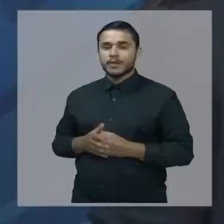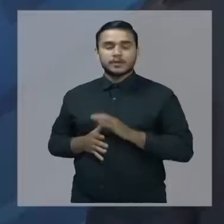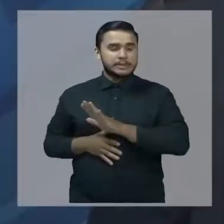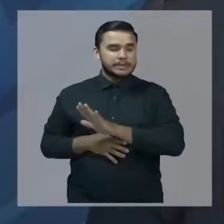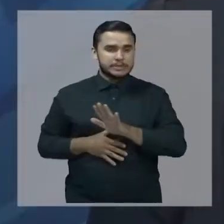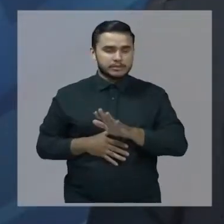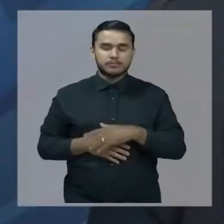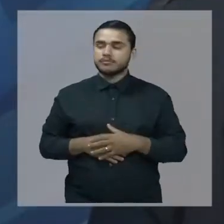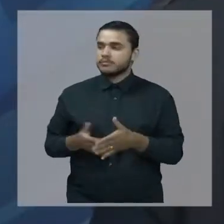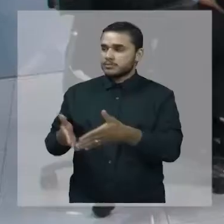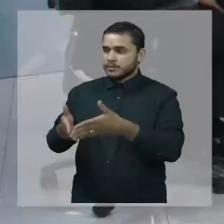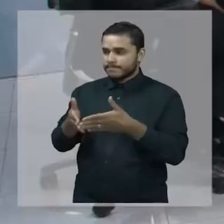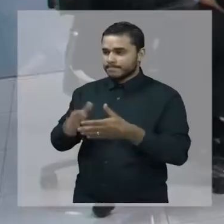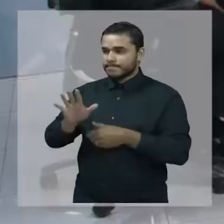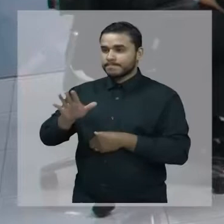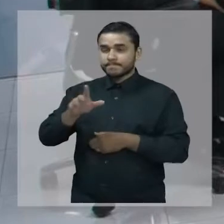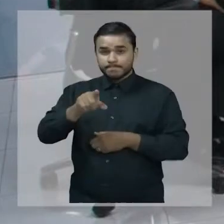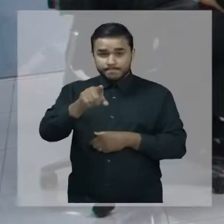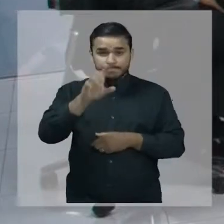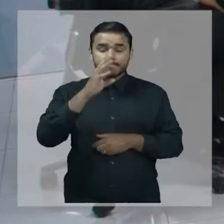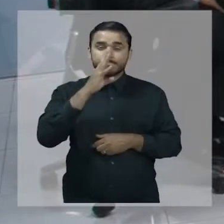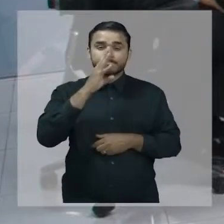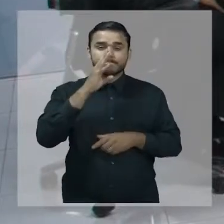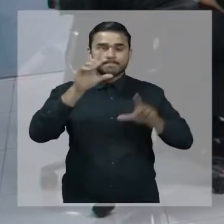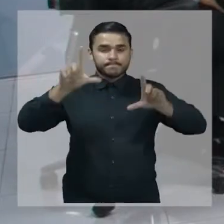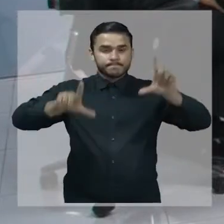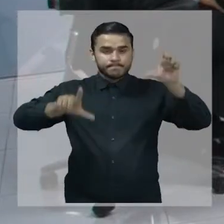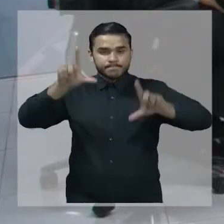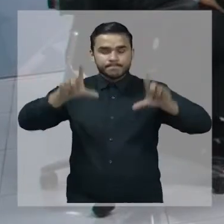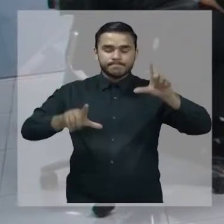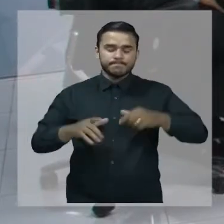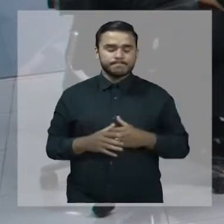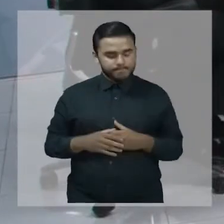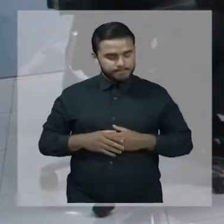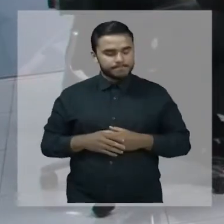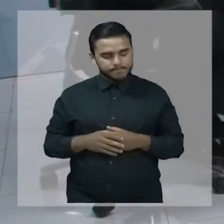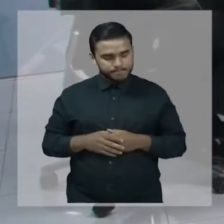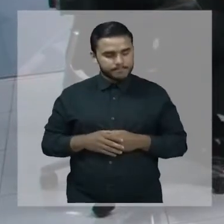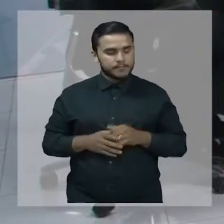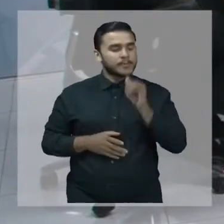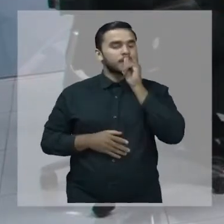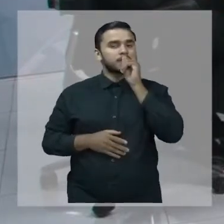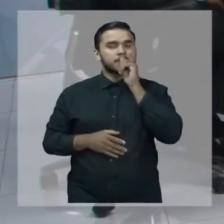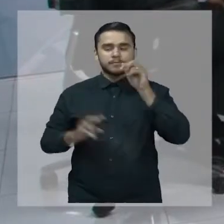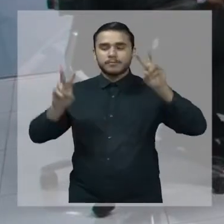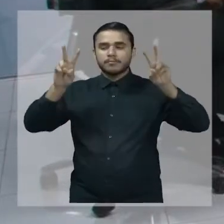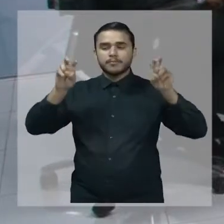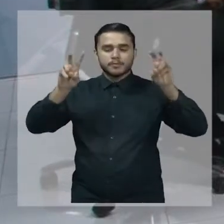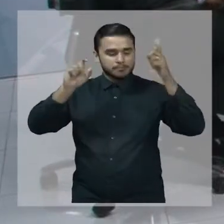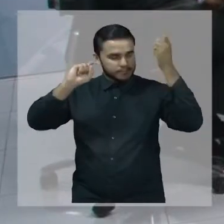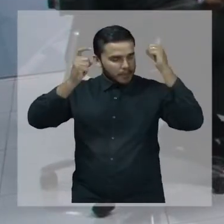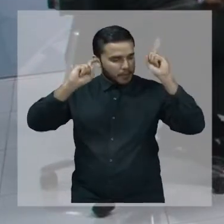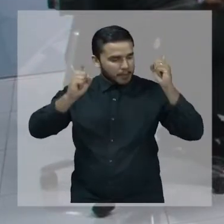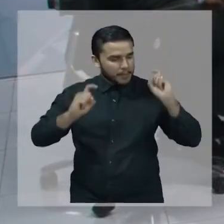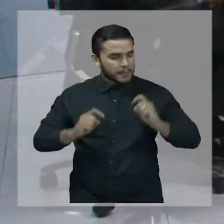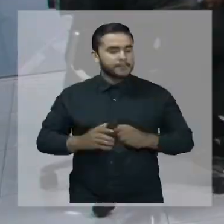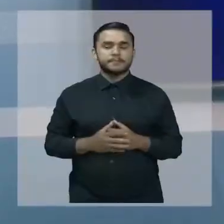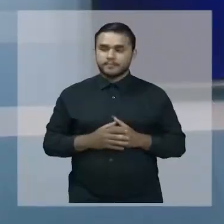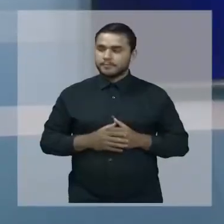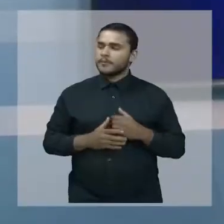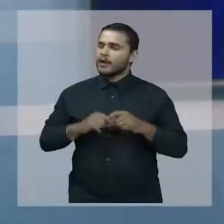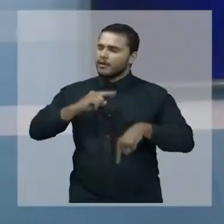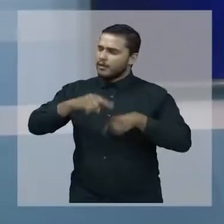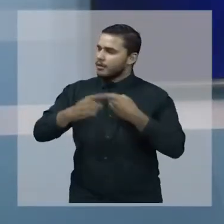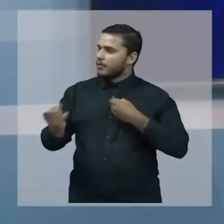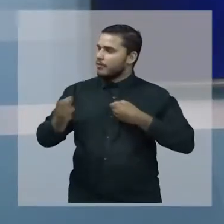para falar. Eu quero só chamar a atenção do nosso assinante para um aspecto, não por acaso eu coloquei esse tema para nós discutirmos